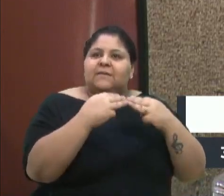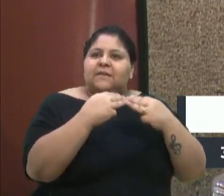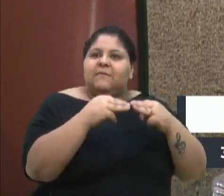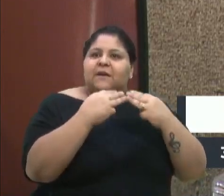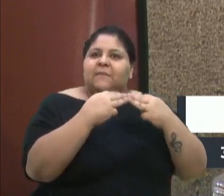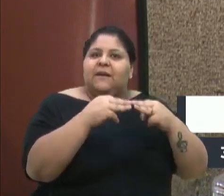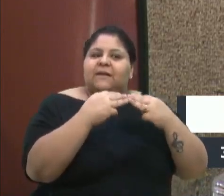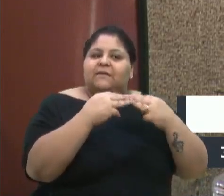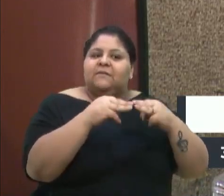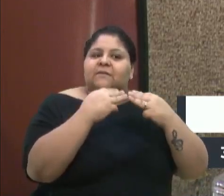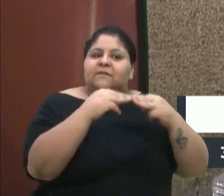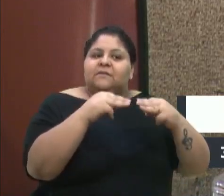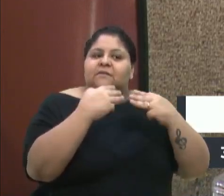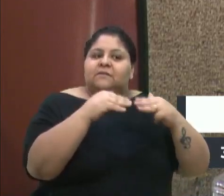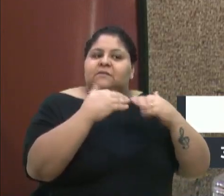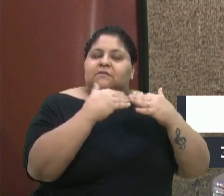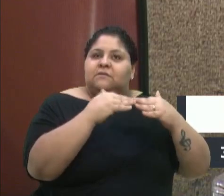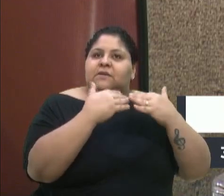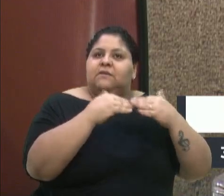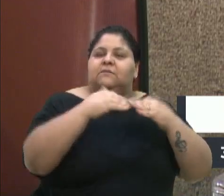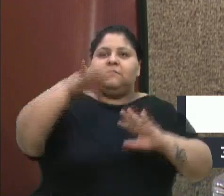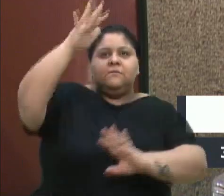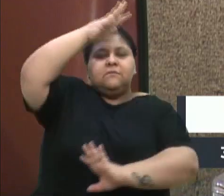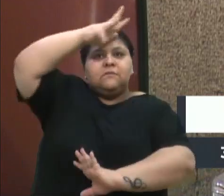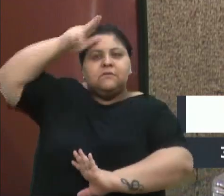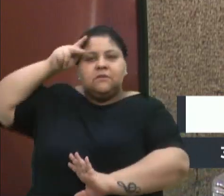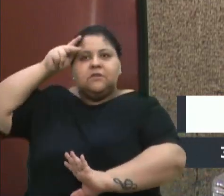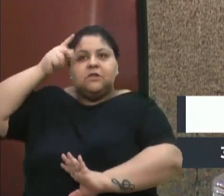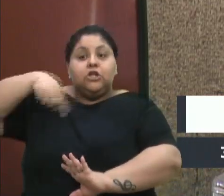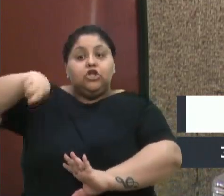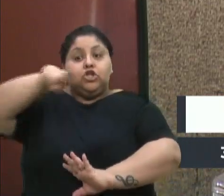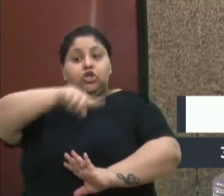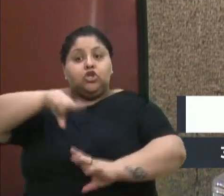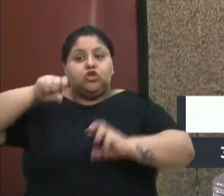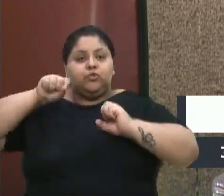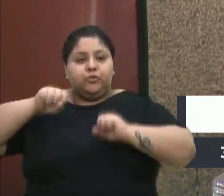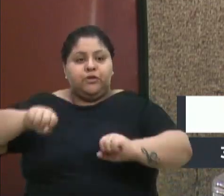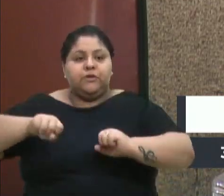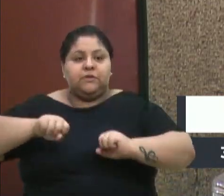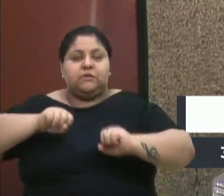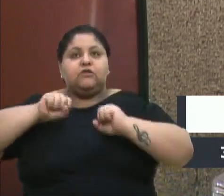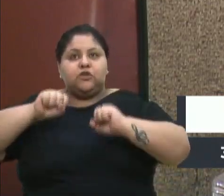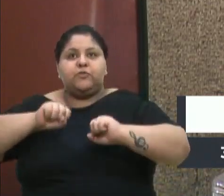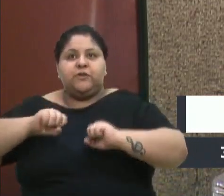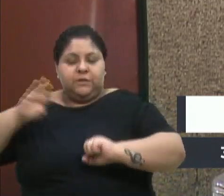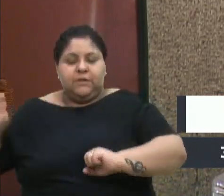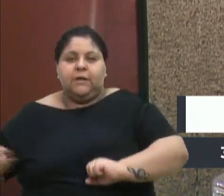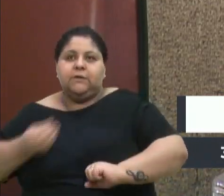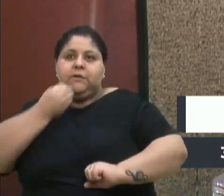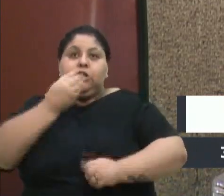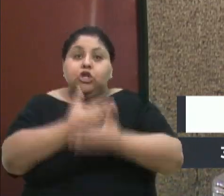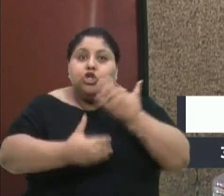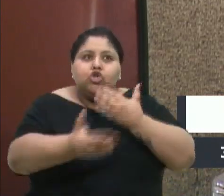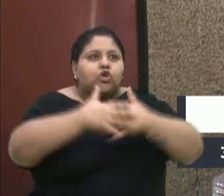têm condições de pagar particular, e nós poderíamos ter aproveitado todas essas chuvas, vereador